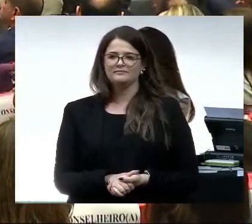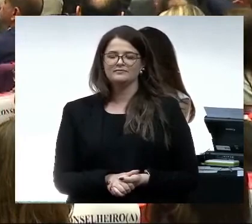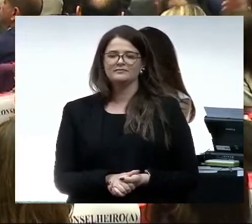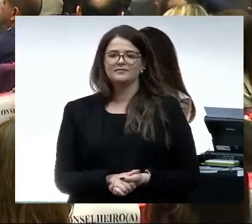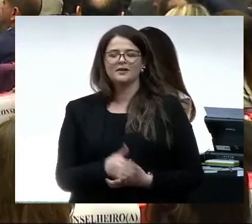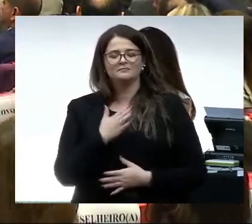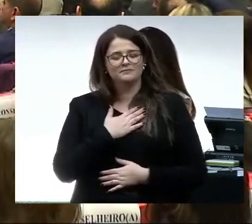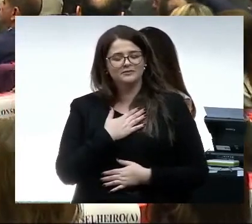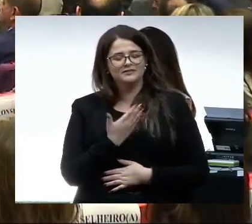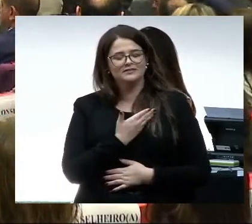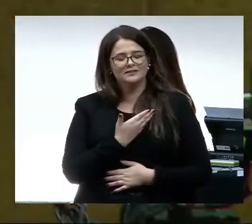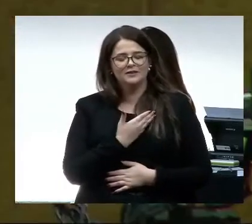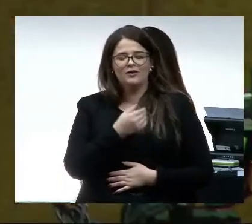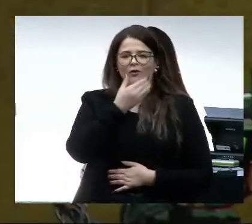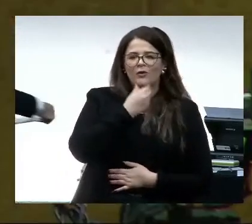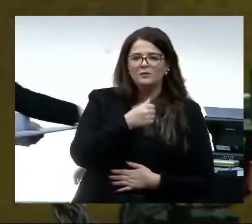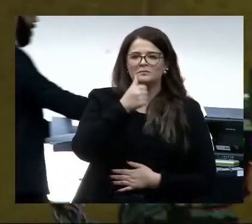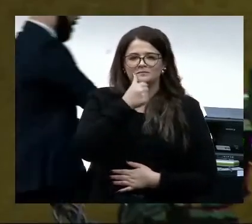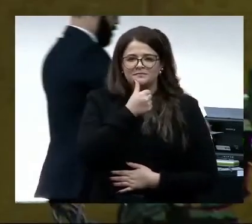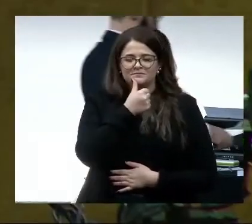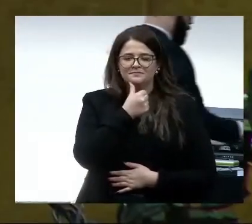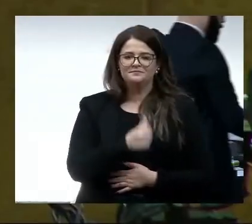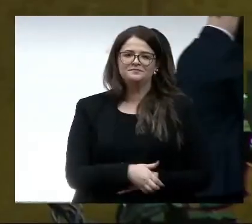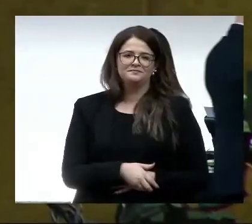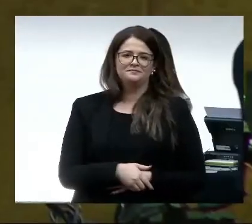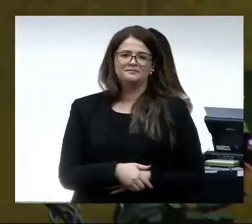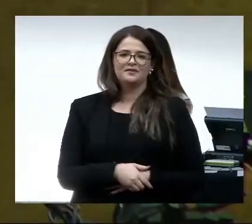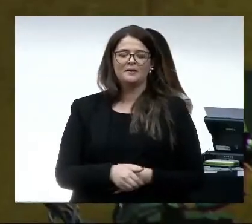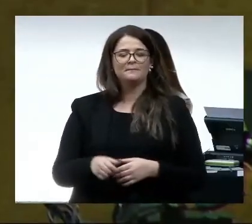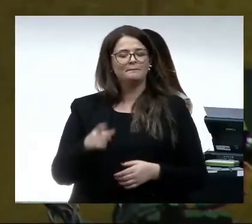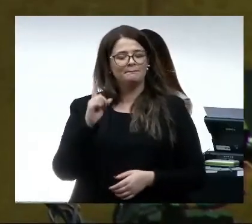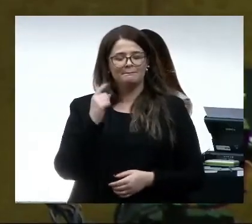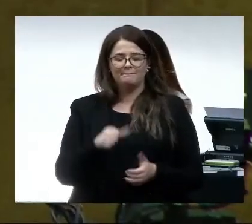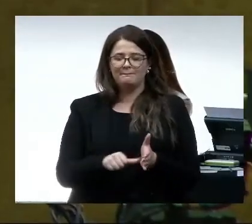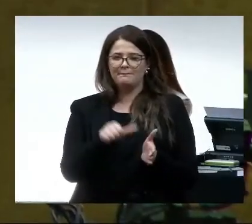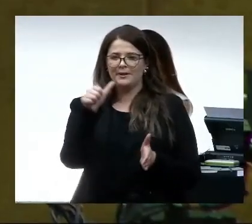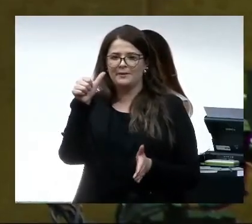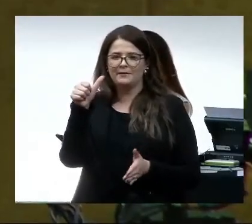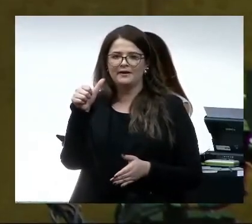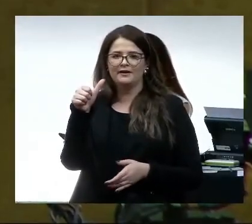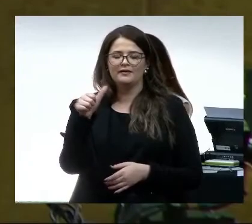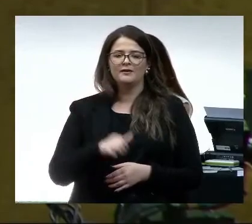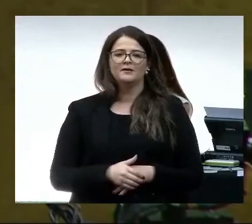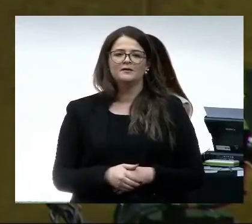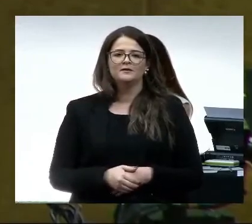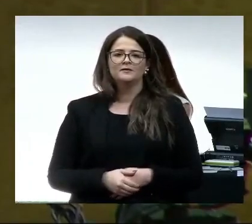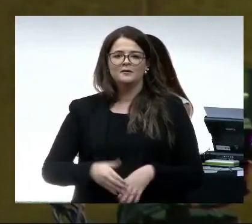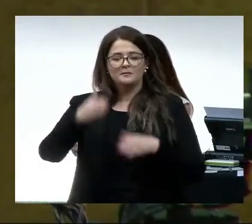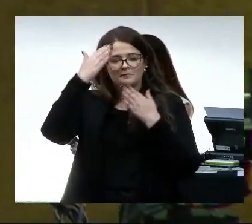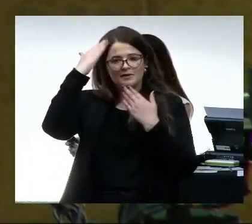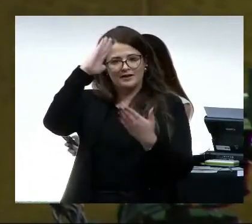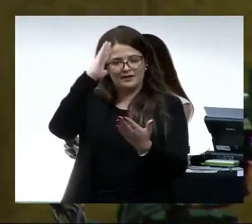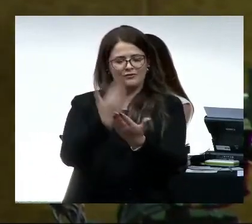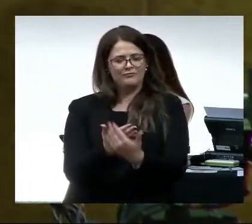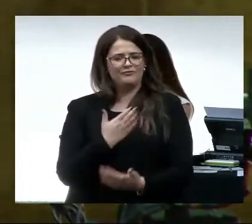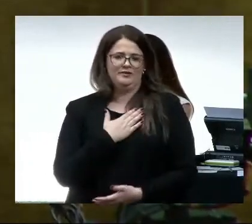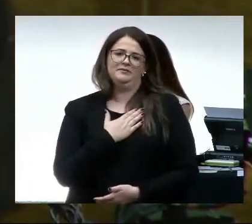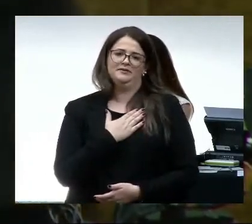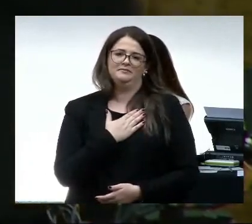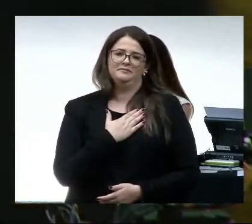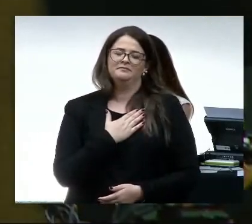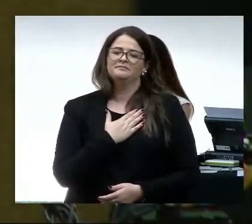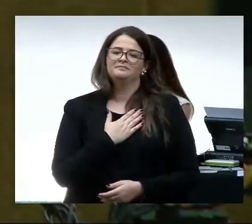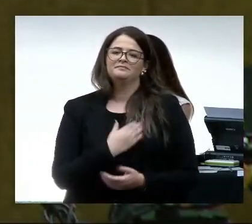Meus amigos e minhas amigas, em primeiro lugar, eu agradeço a confiança depositada em